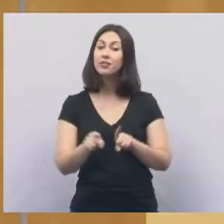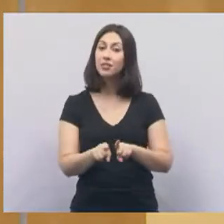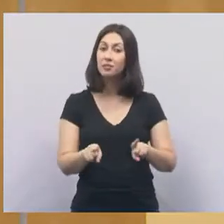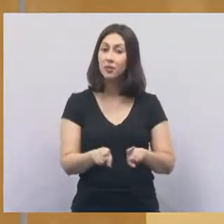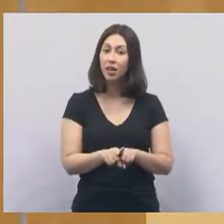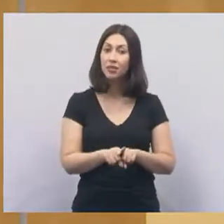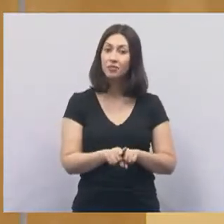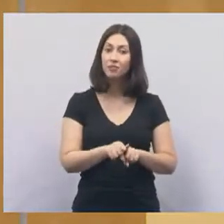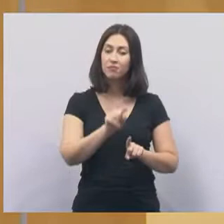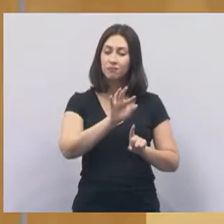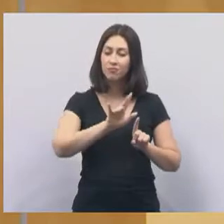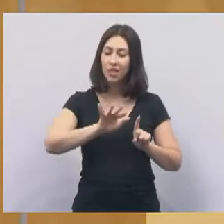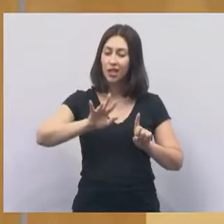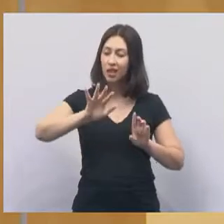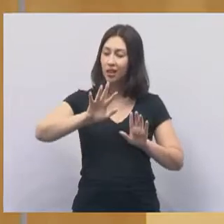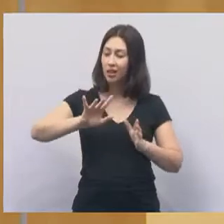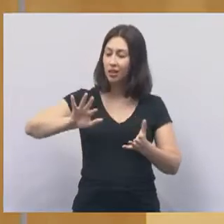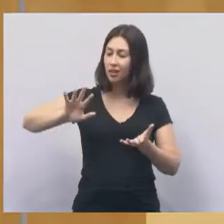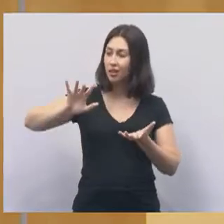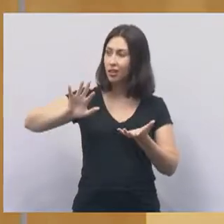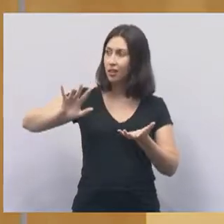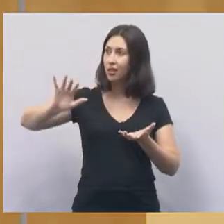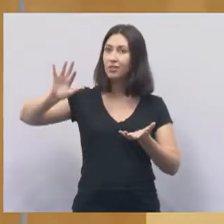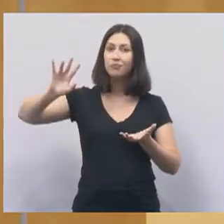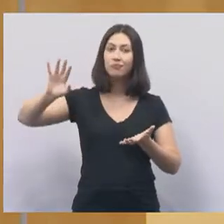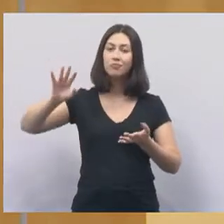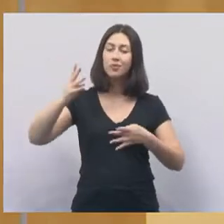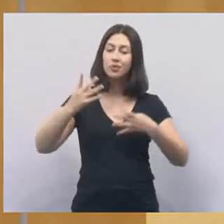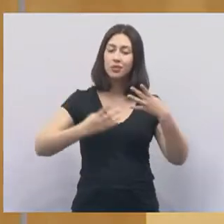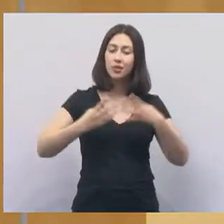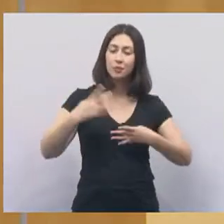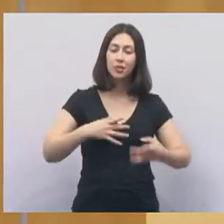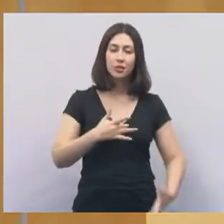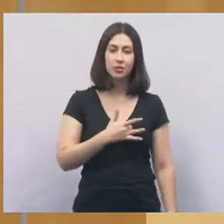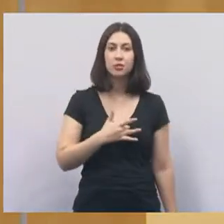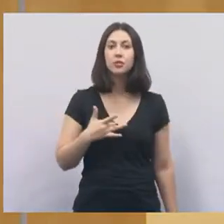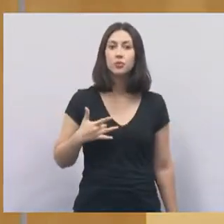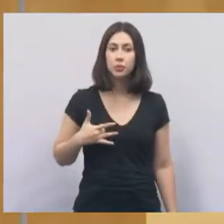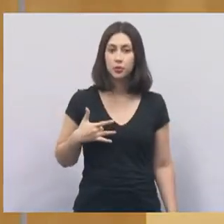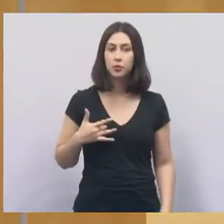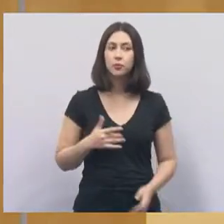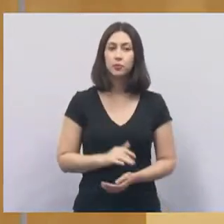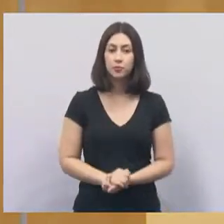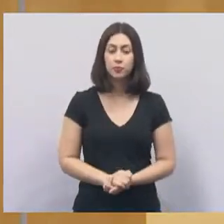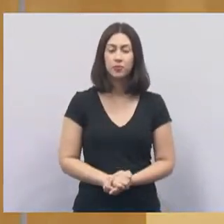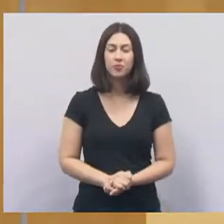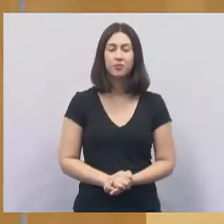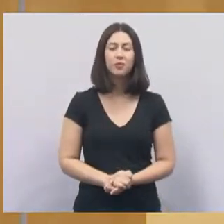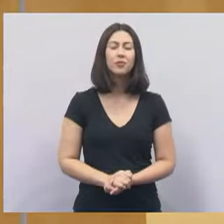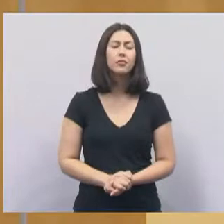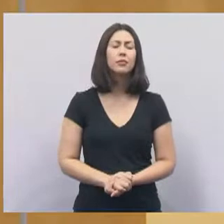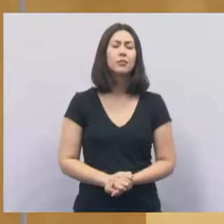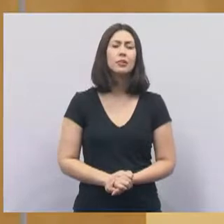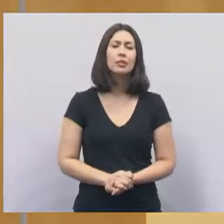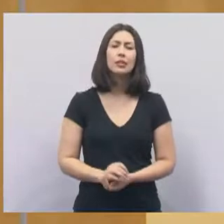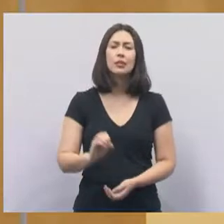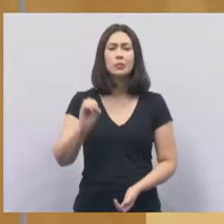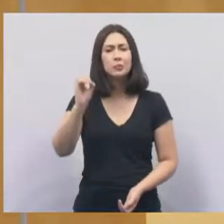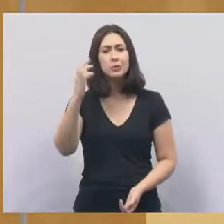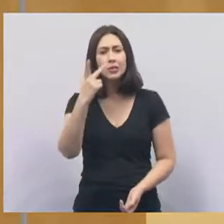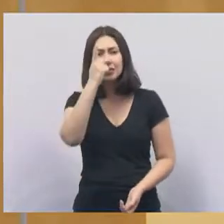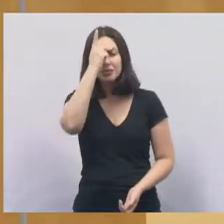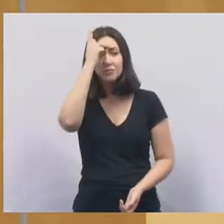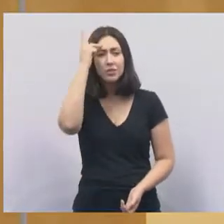são prejudiciais ao ser humano ocorre em casos muitas vezes das